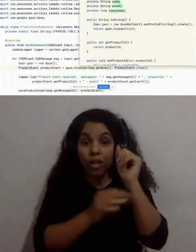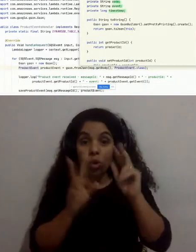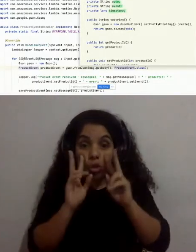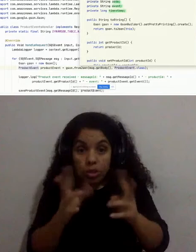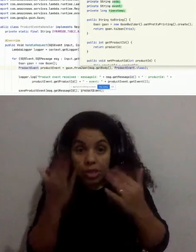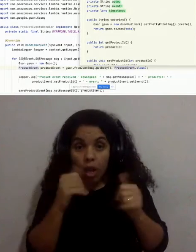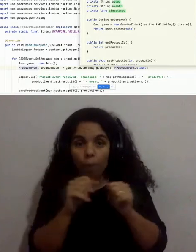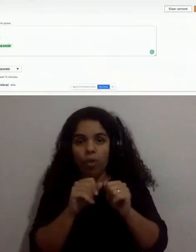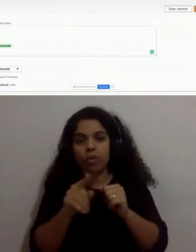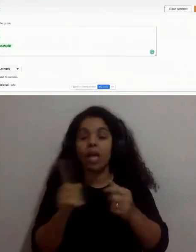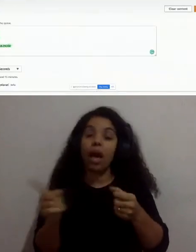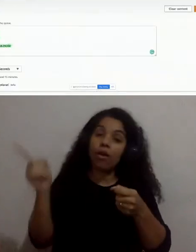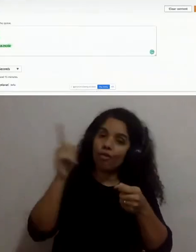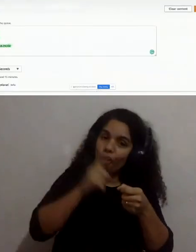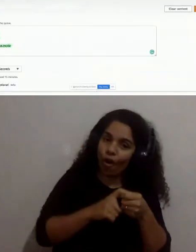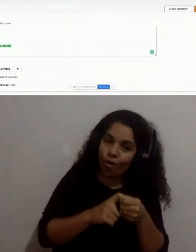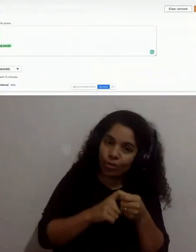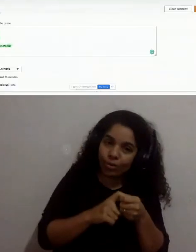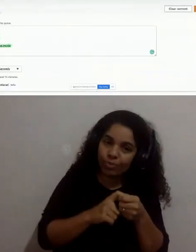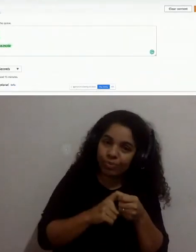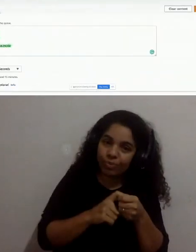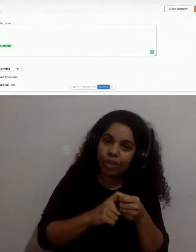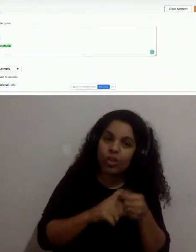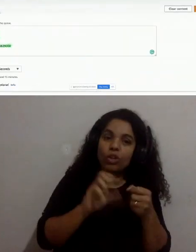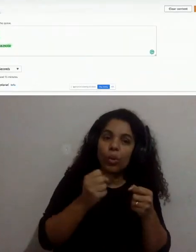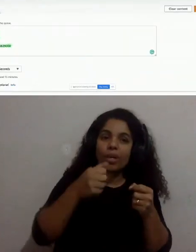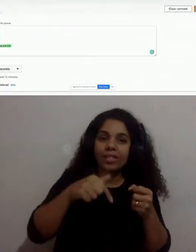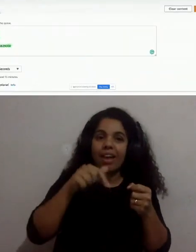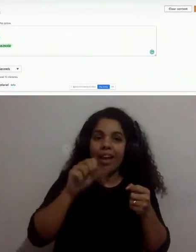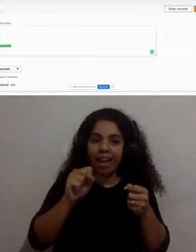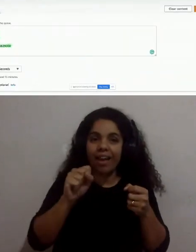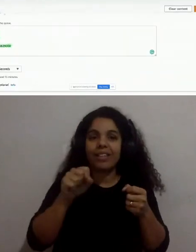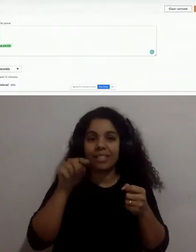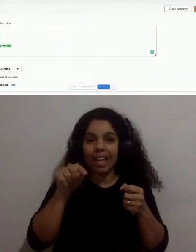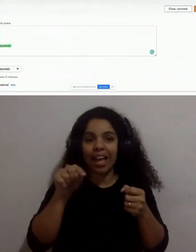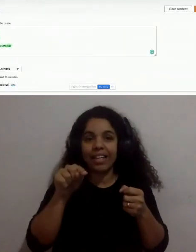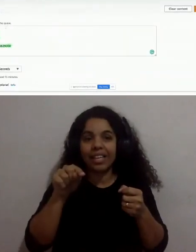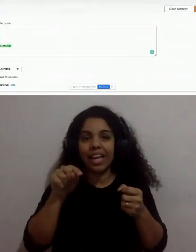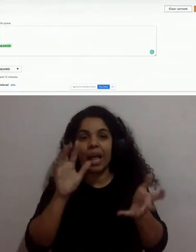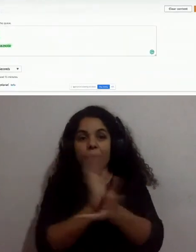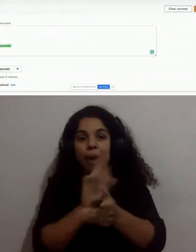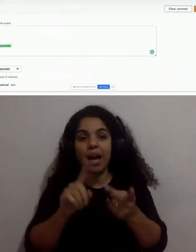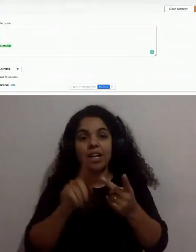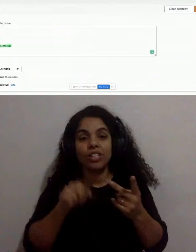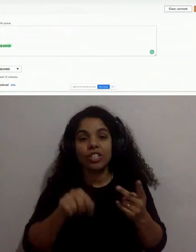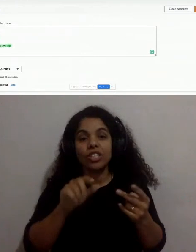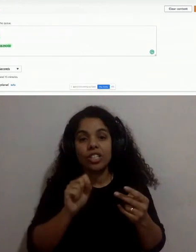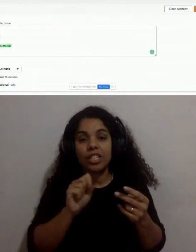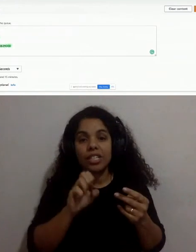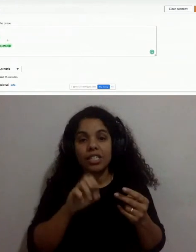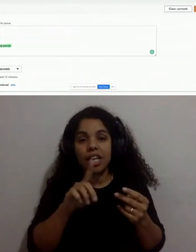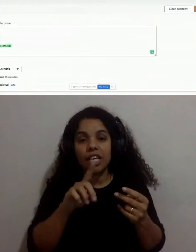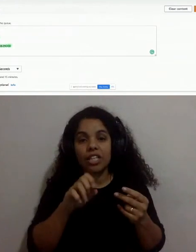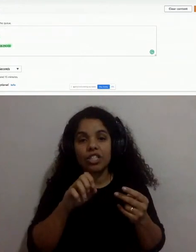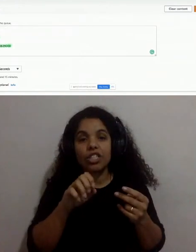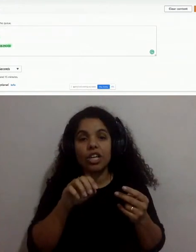fazer. Eu volto no SQS, lá naquela parte de send message, crio